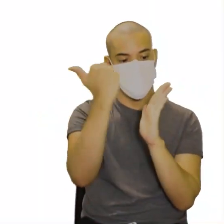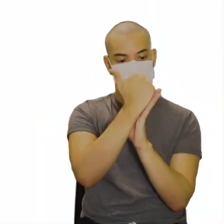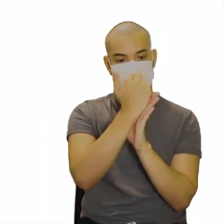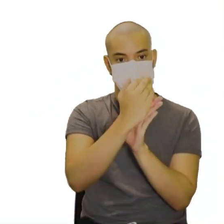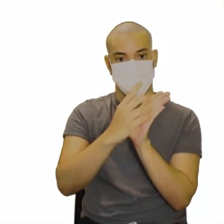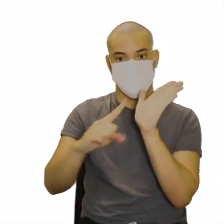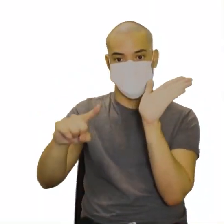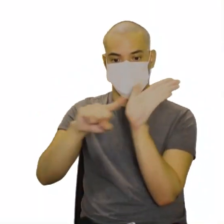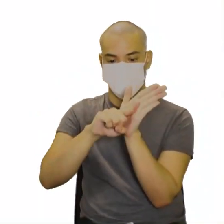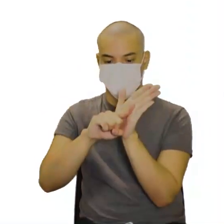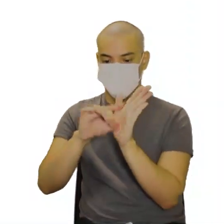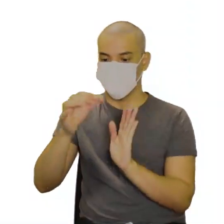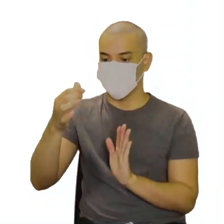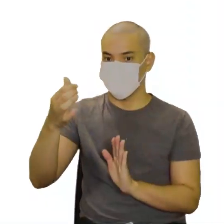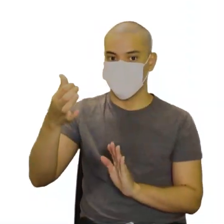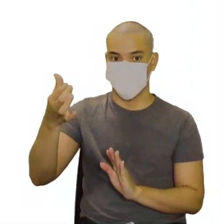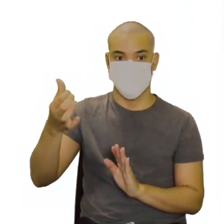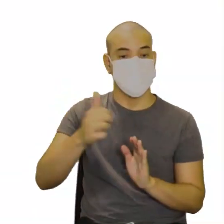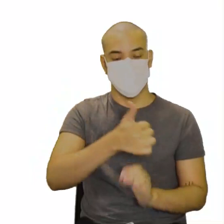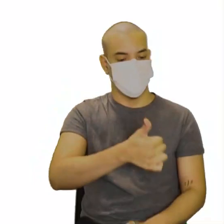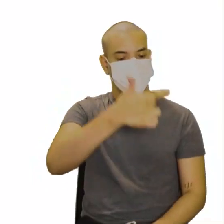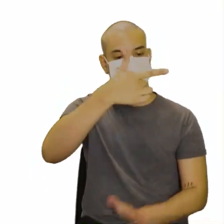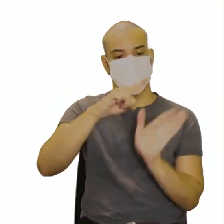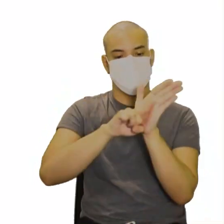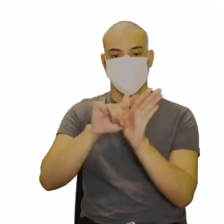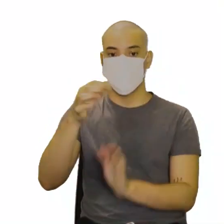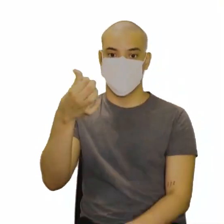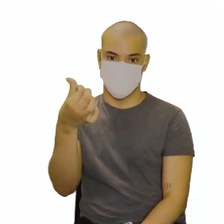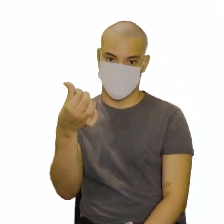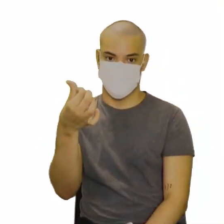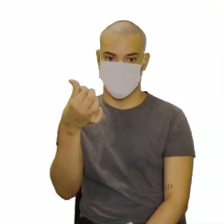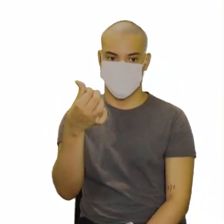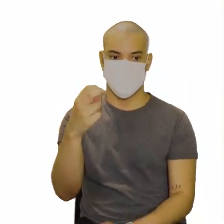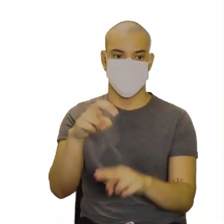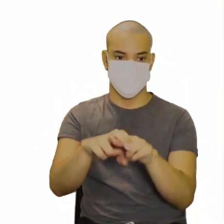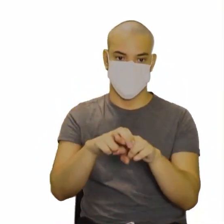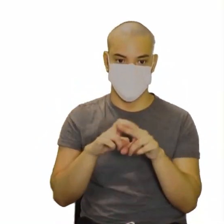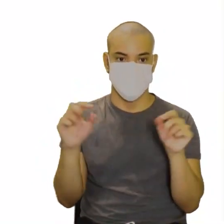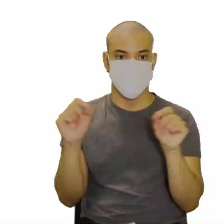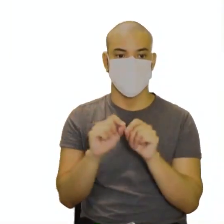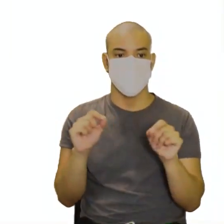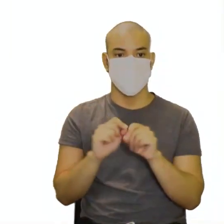menos a menor, ok? Então, aqui é equivalente, eu vou